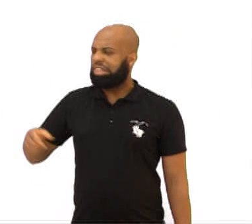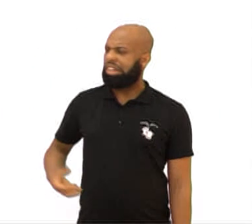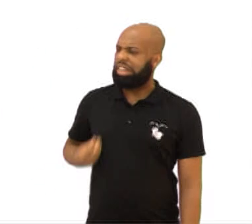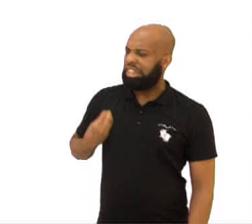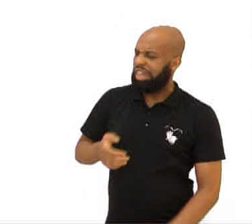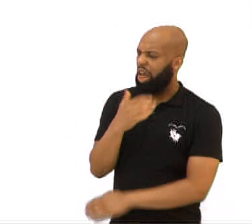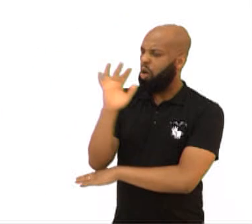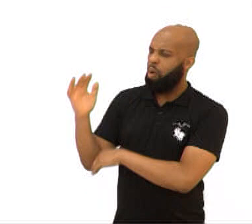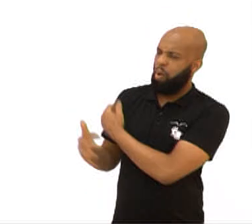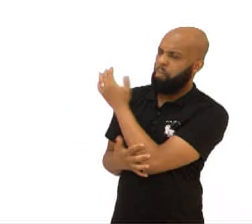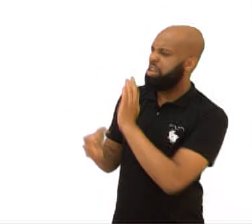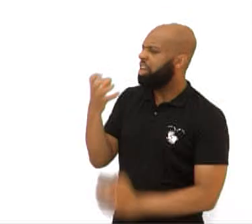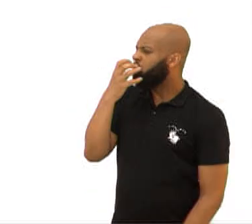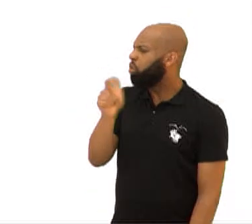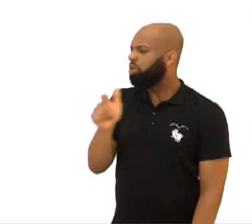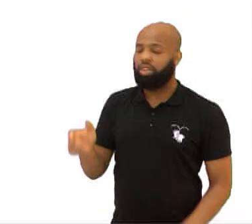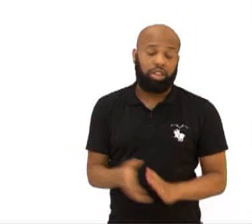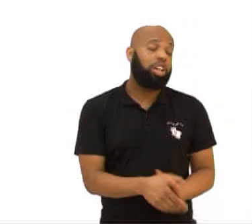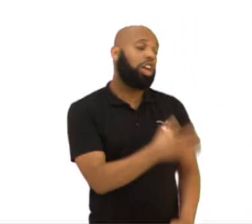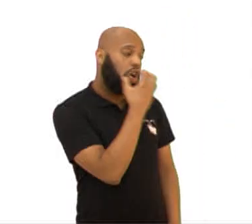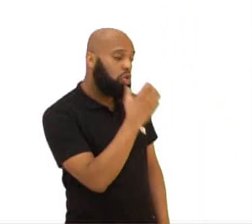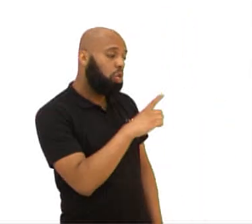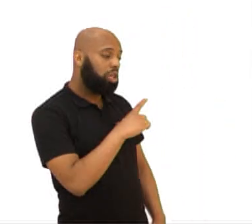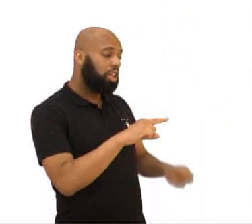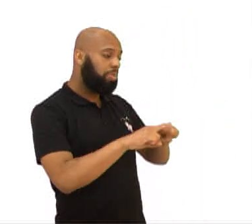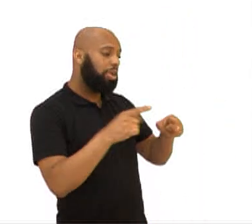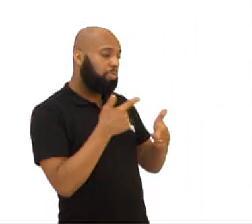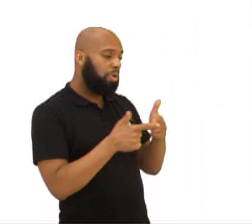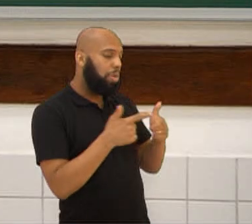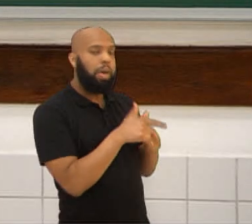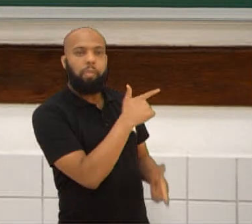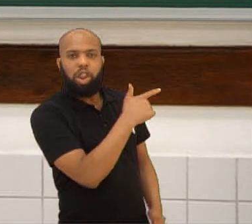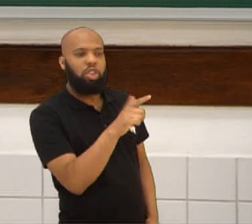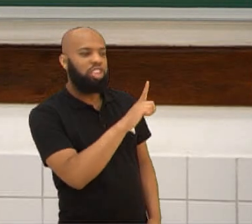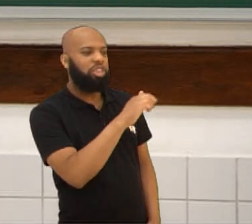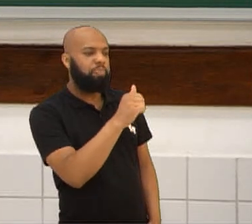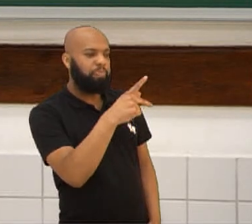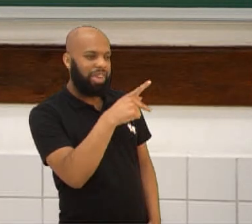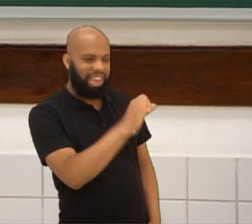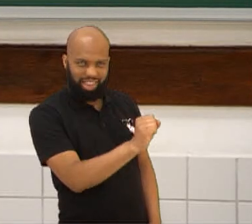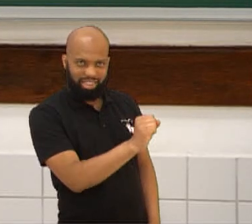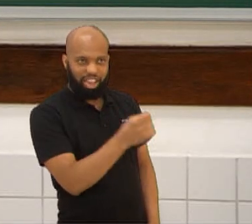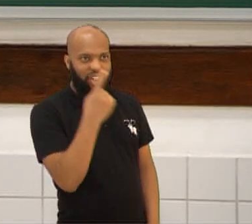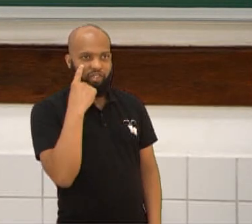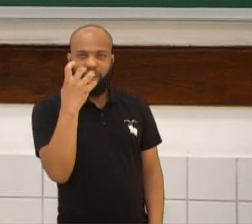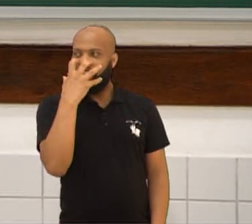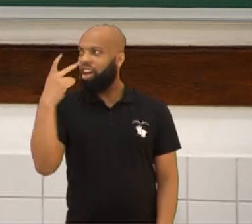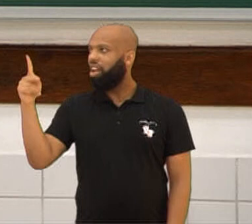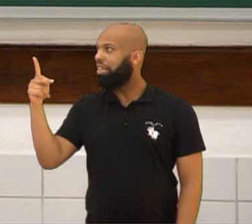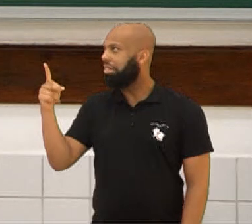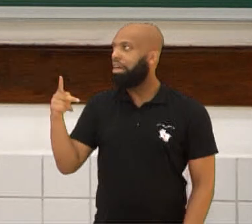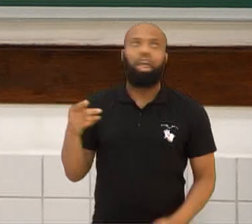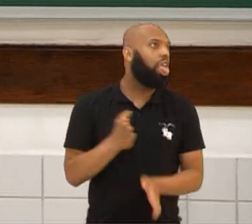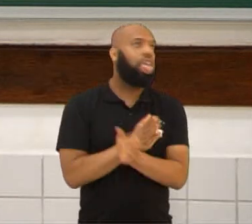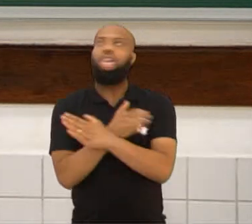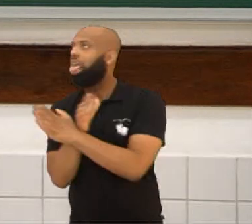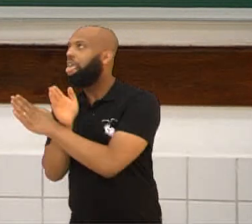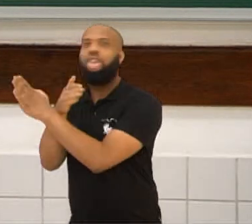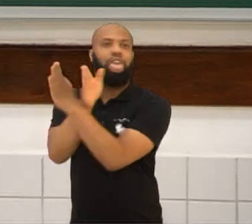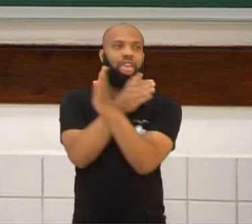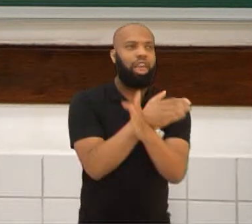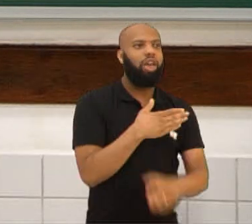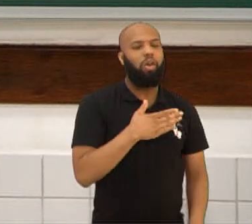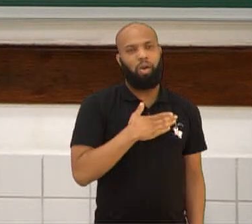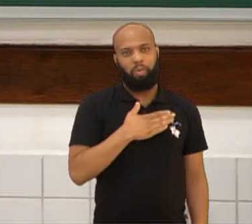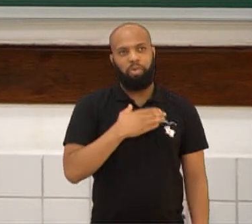aí ele diz, cachorro eu tenho. O problema é que ele não tem GPS. Olha ali a carinha do cachorro perdido, gente. Os